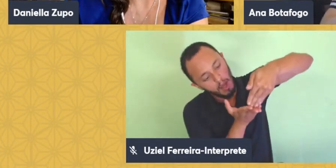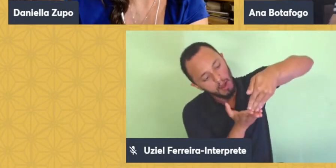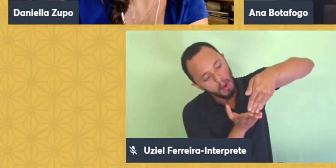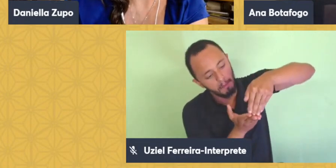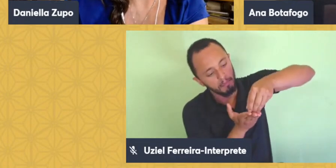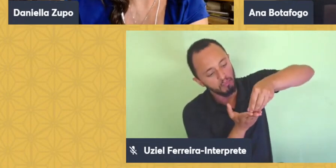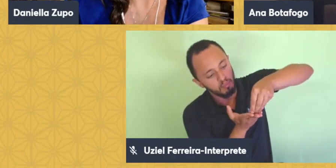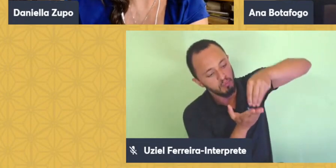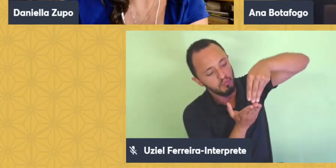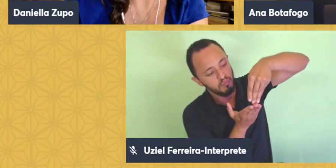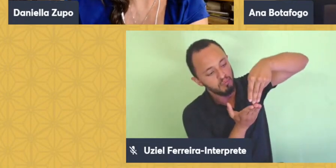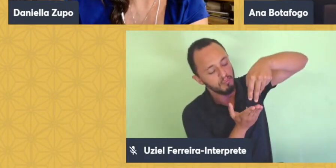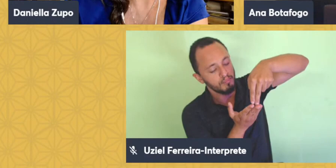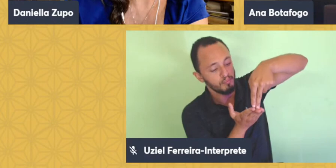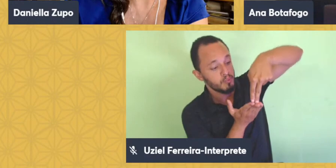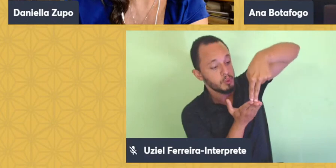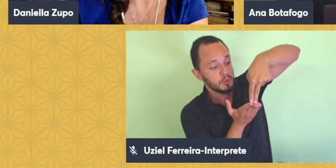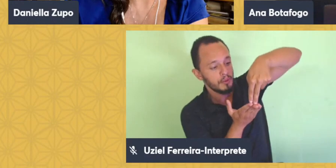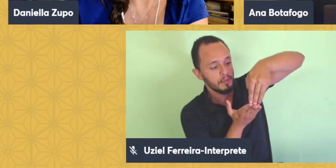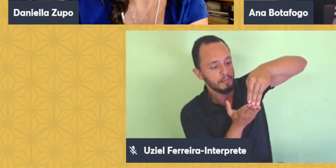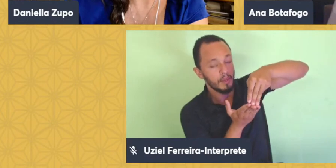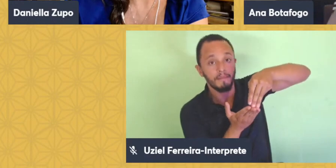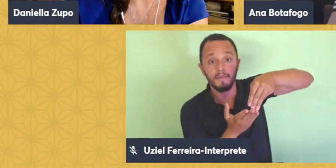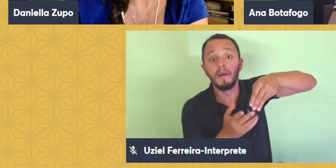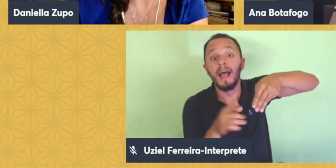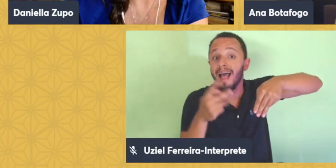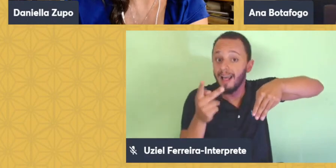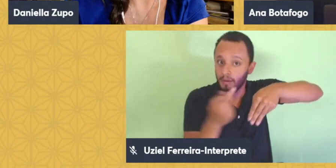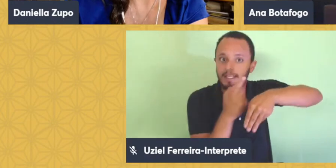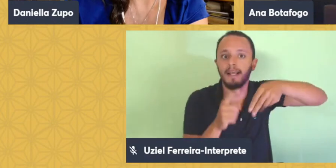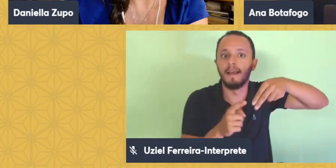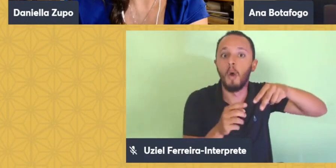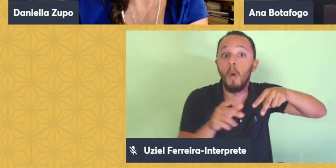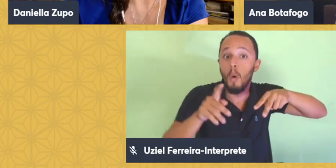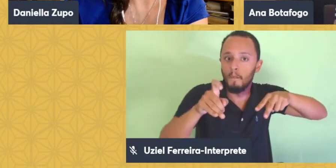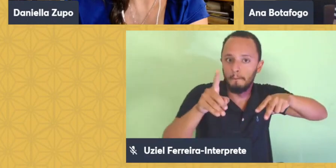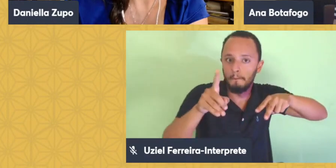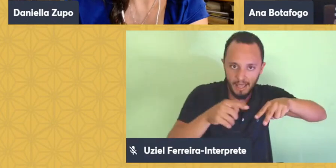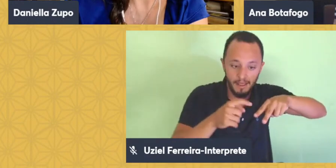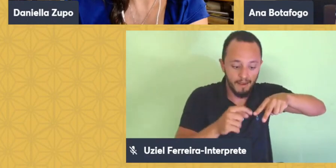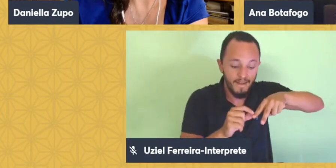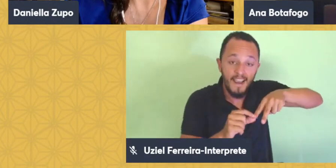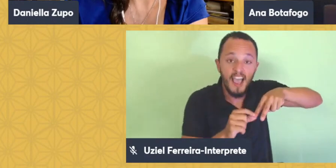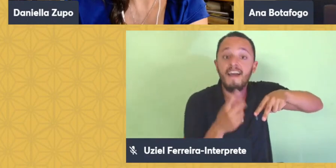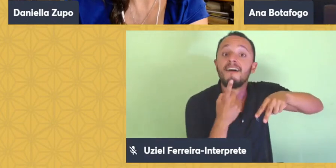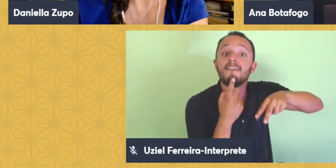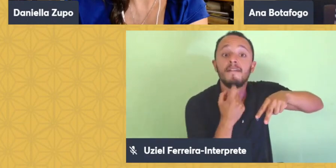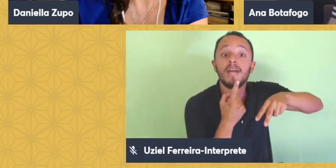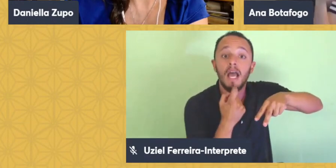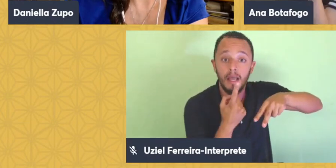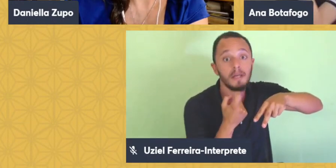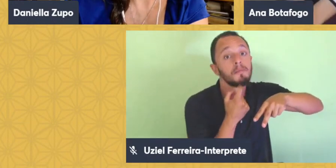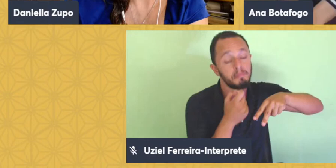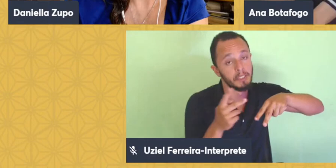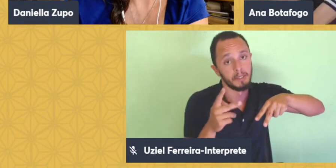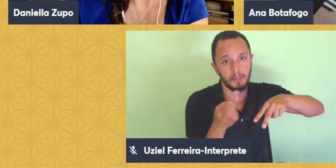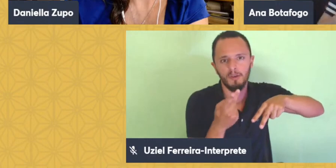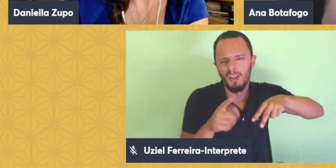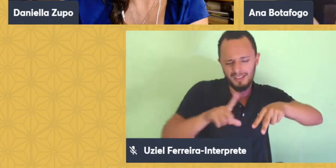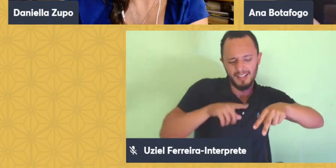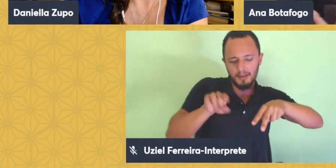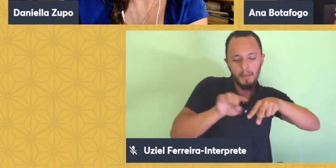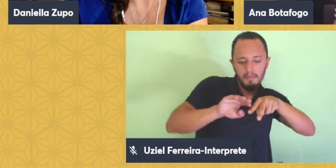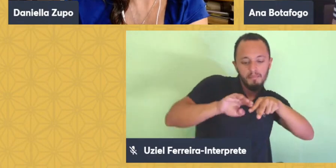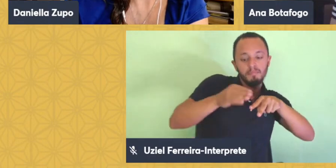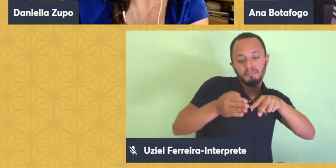pressionando os pés os dentes com muito vermelhos mas assim calos e tal podem ter como podem estar em